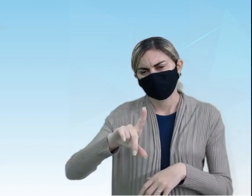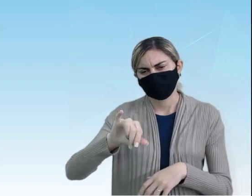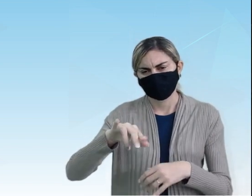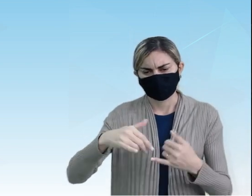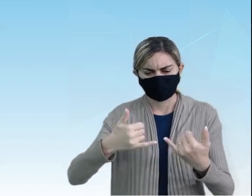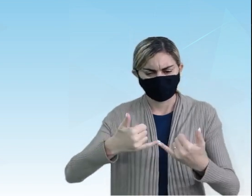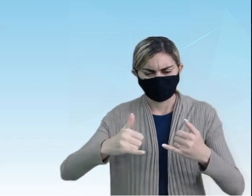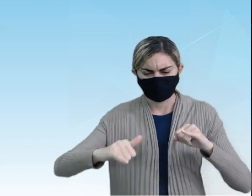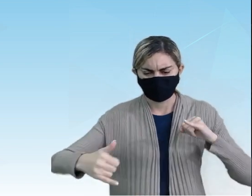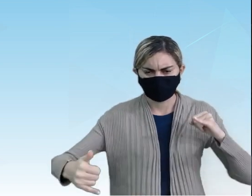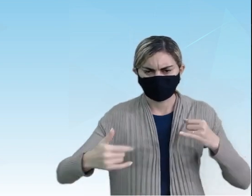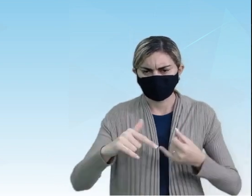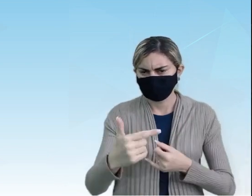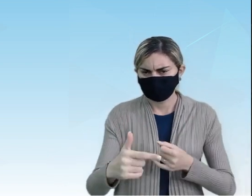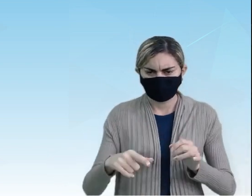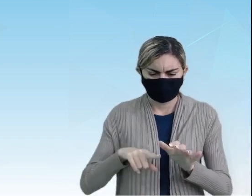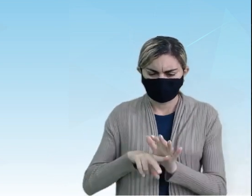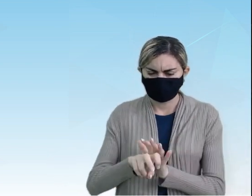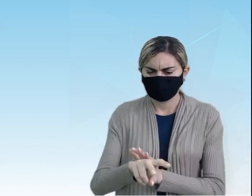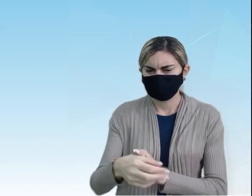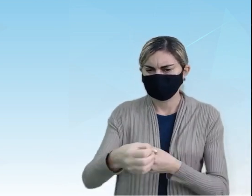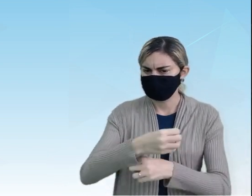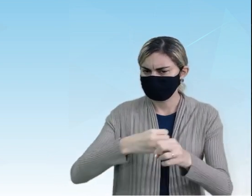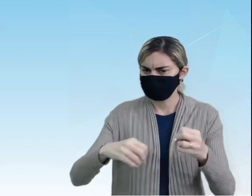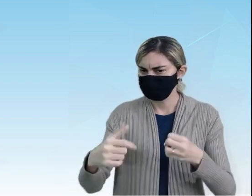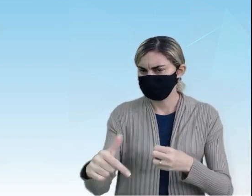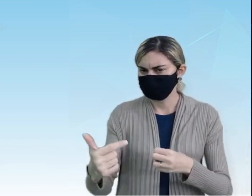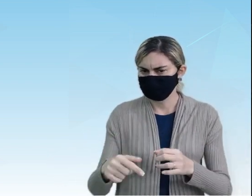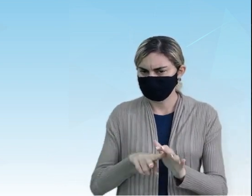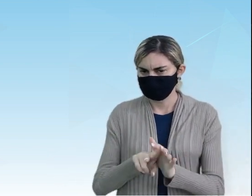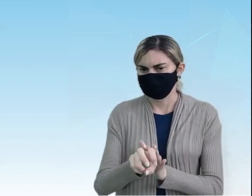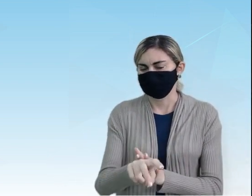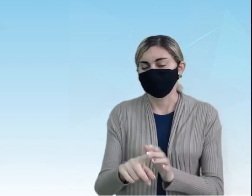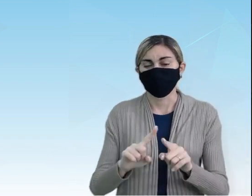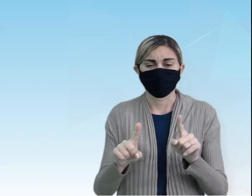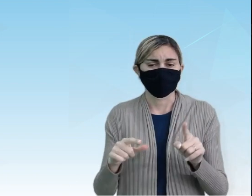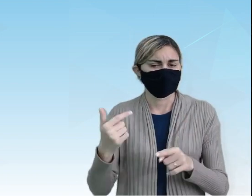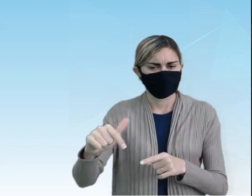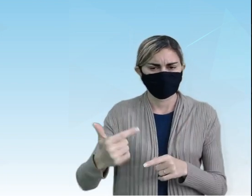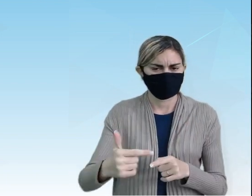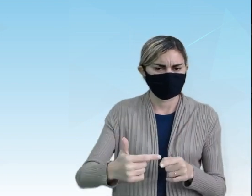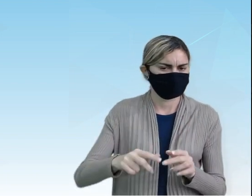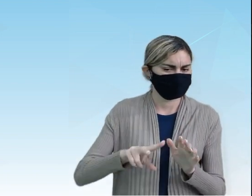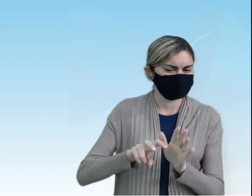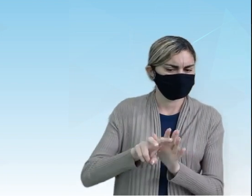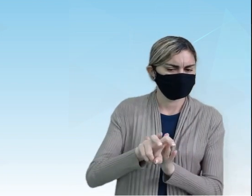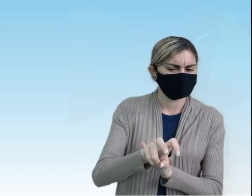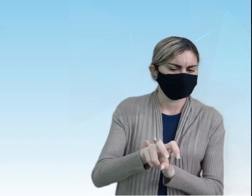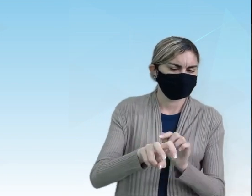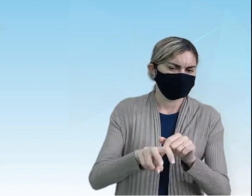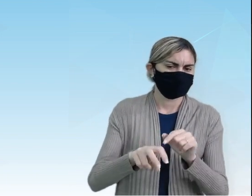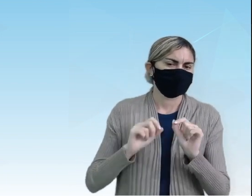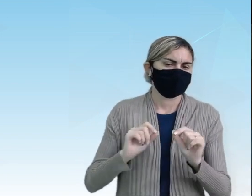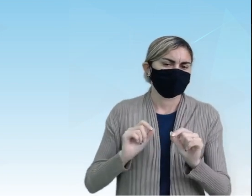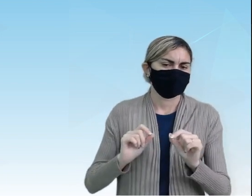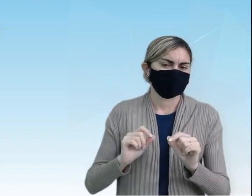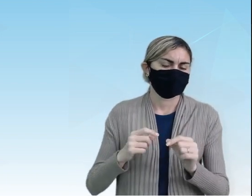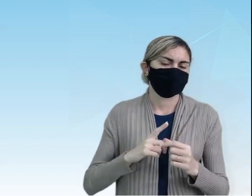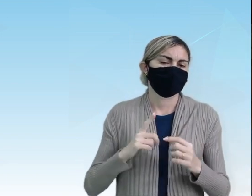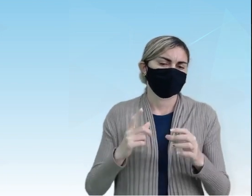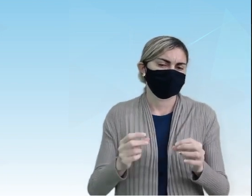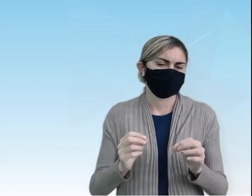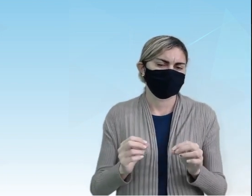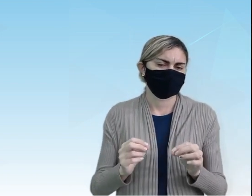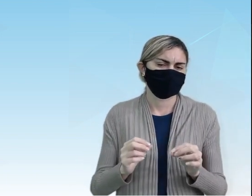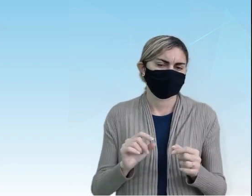Quando se fala do vírus, ele não tem célula. Mas, por não possuírem célula, eles irão